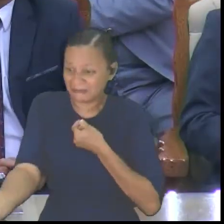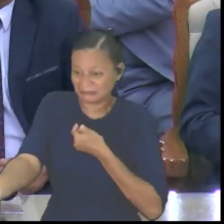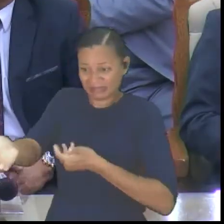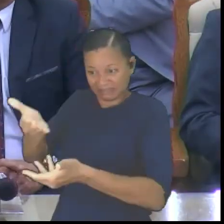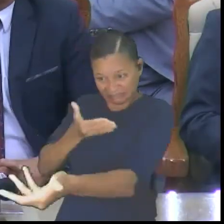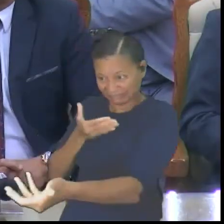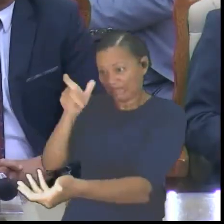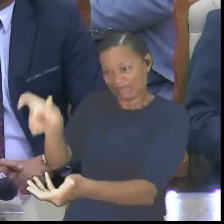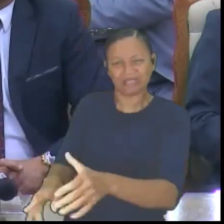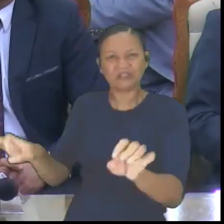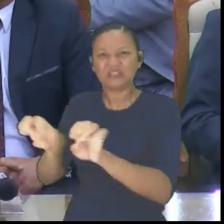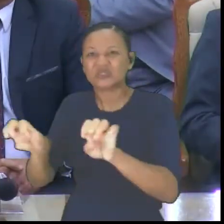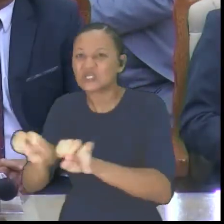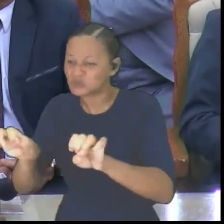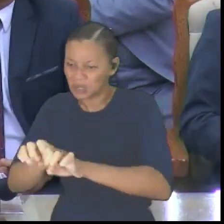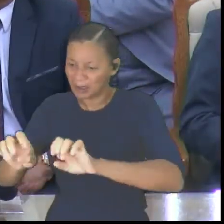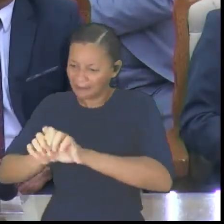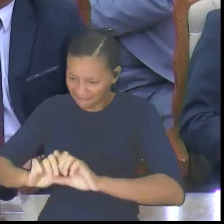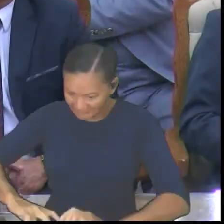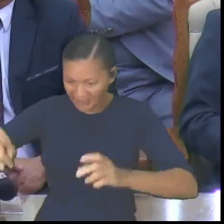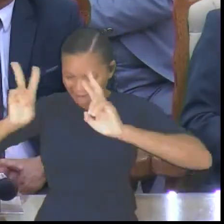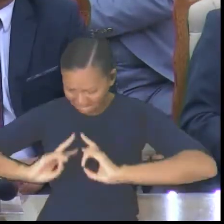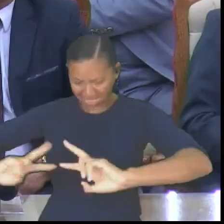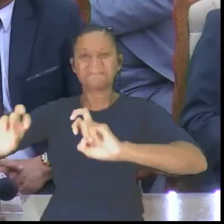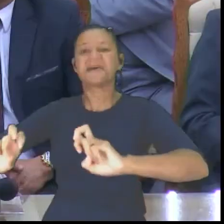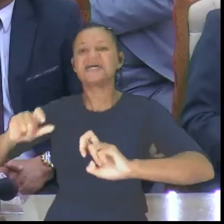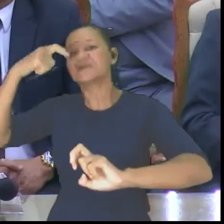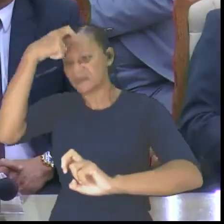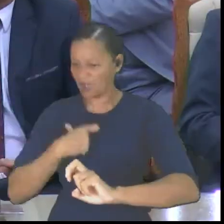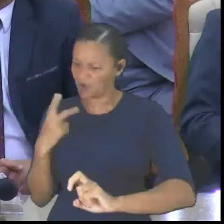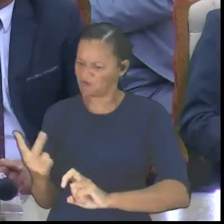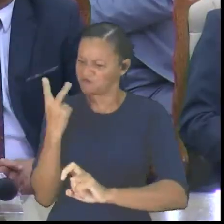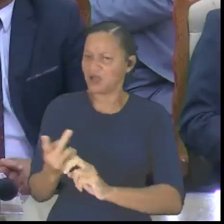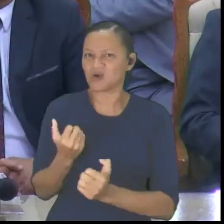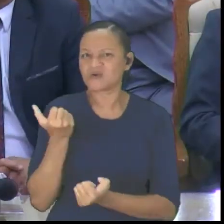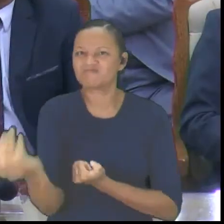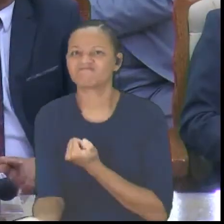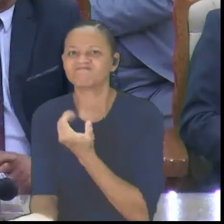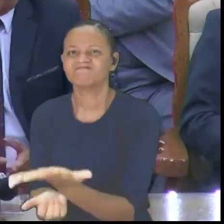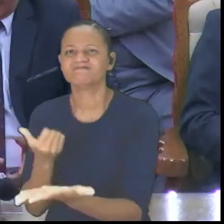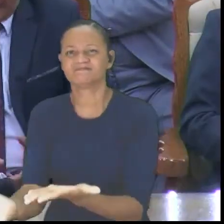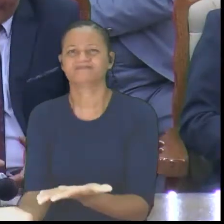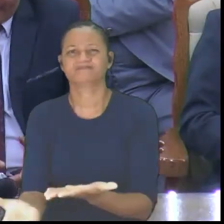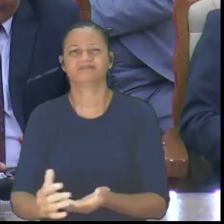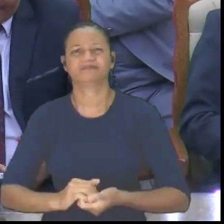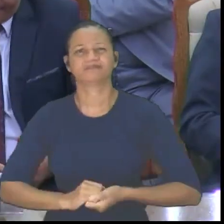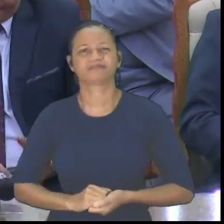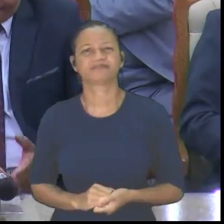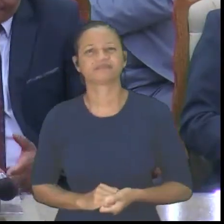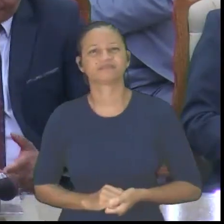tem estrutura para reconhecer o valor do que recebeu.